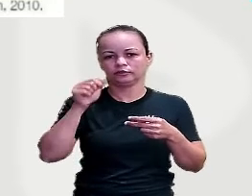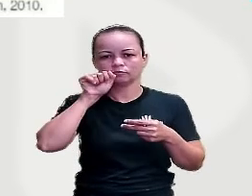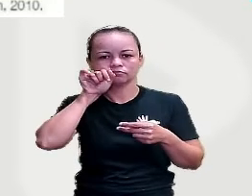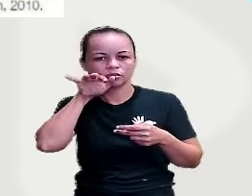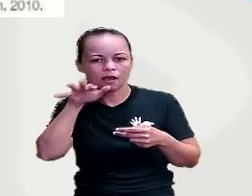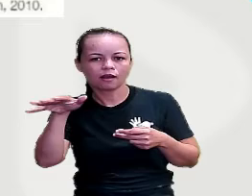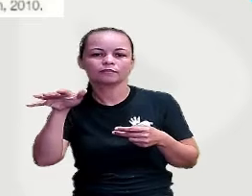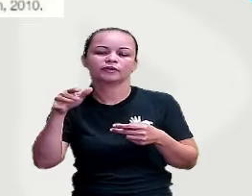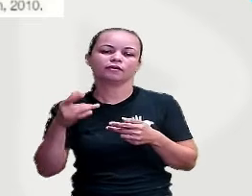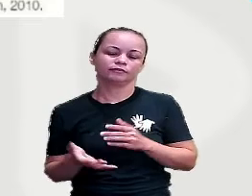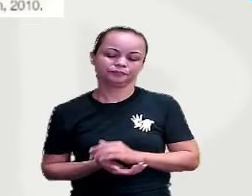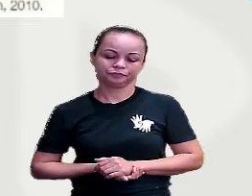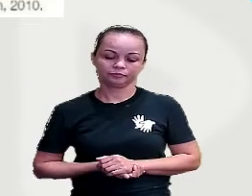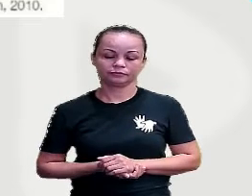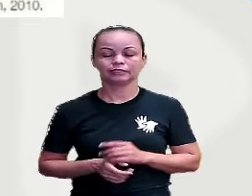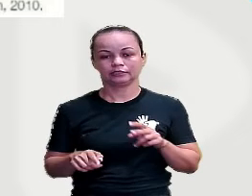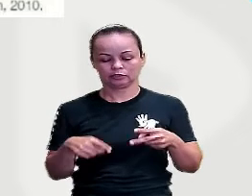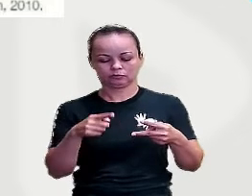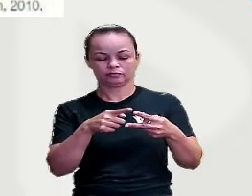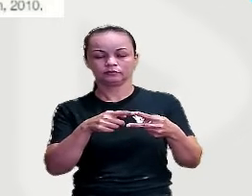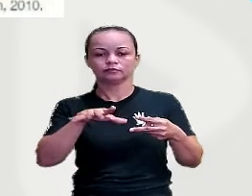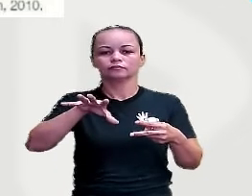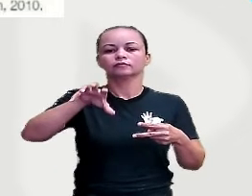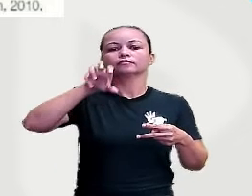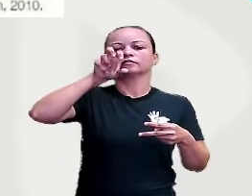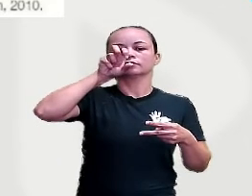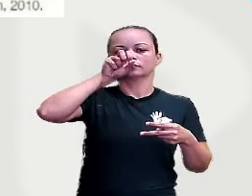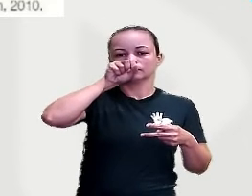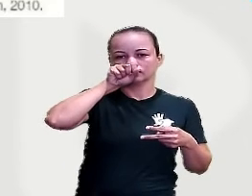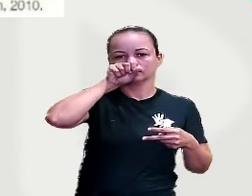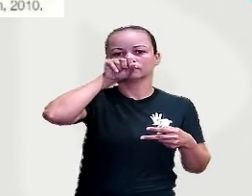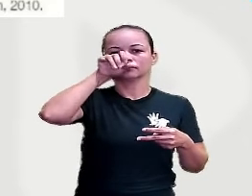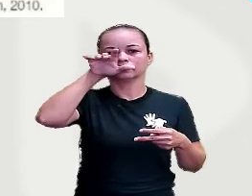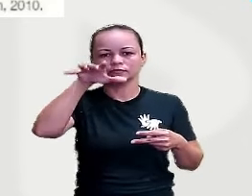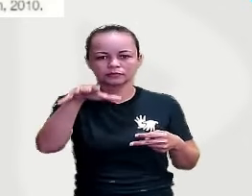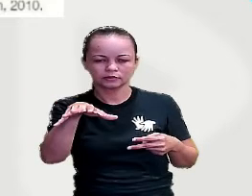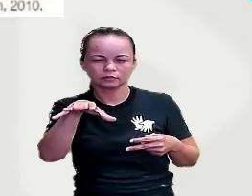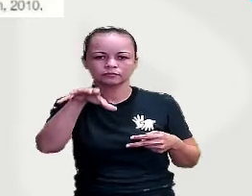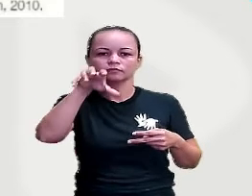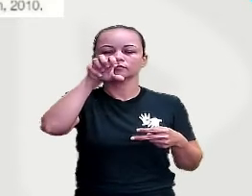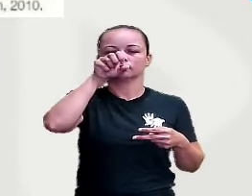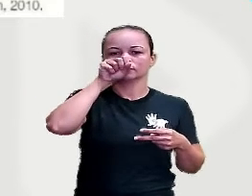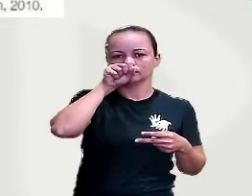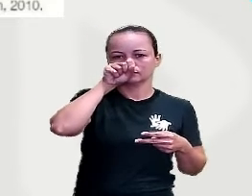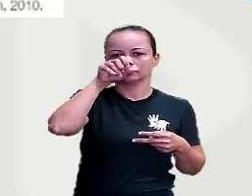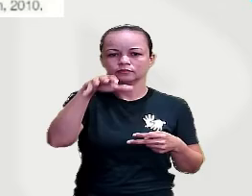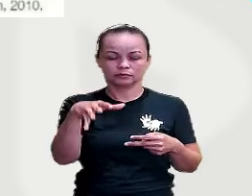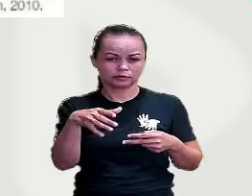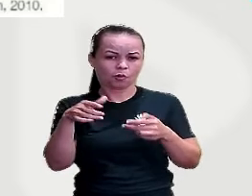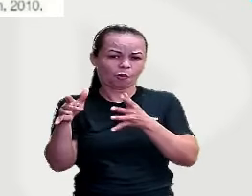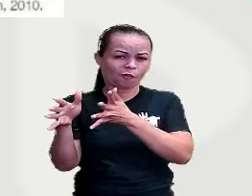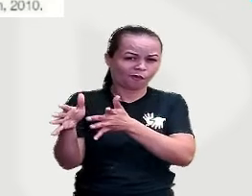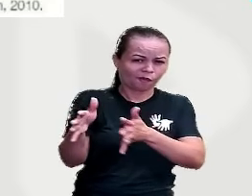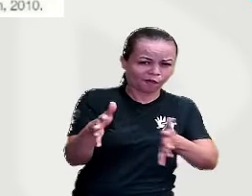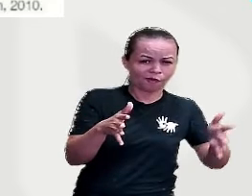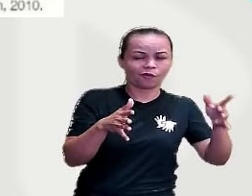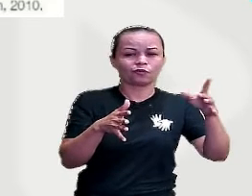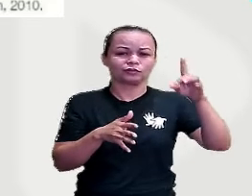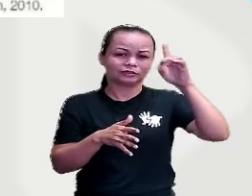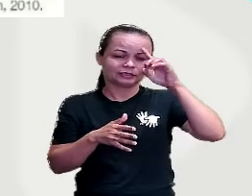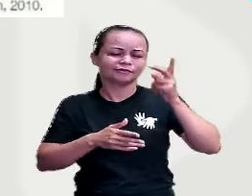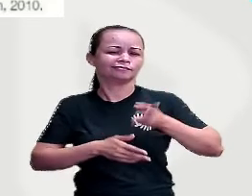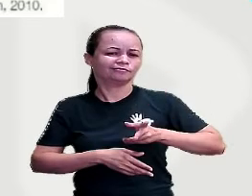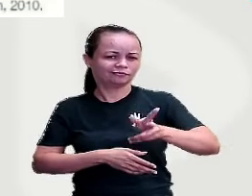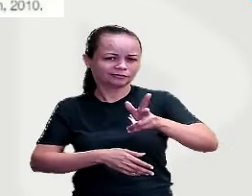tá certo? E aí, mais uma vez, a gente vai inspirar e expirar. E ao longo do dia a gente faz esse movimento constantemente,